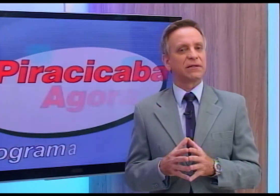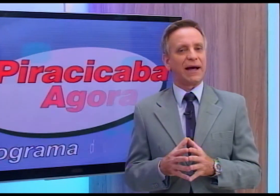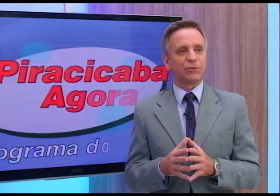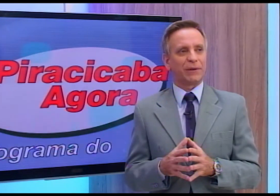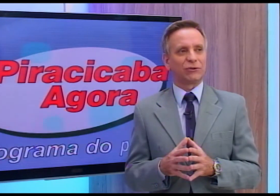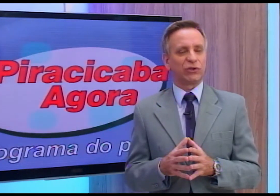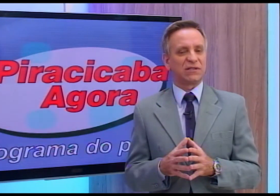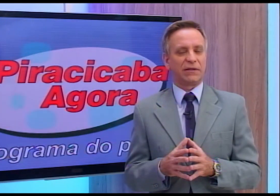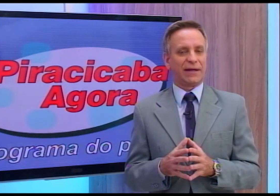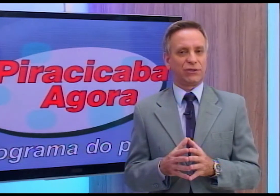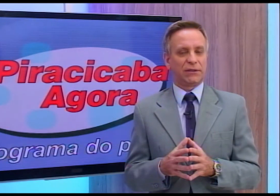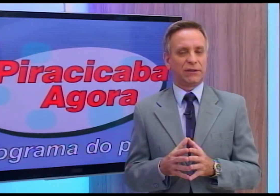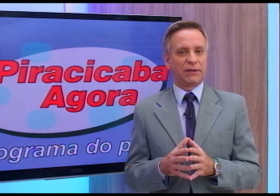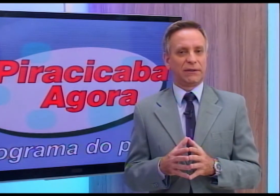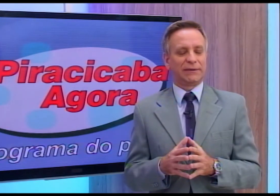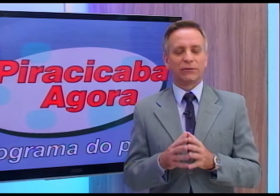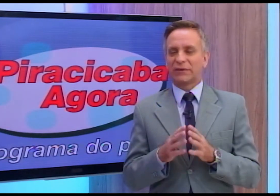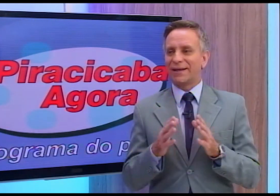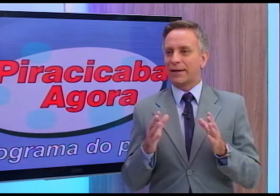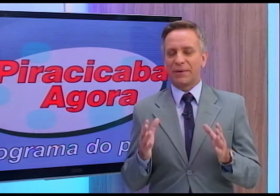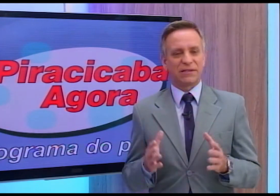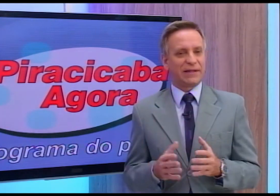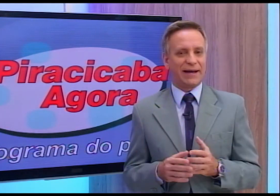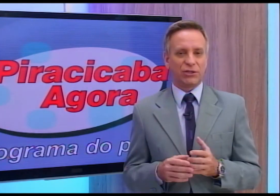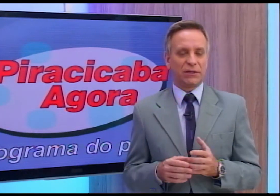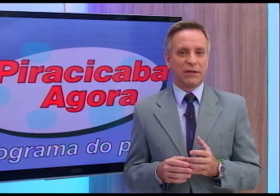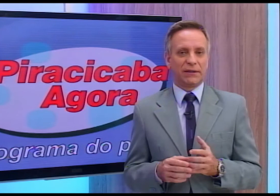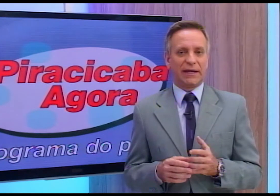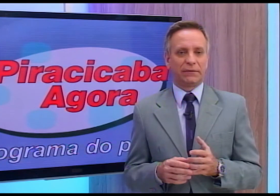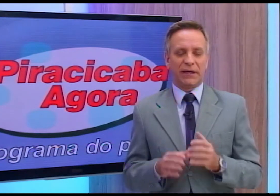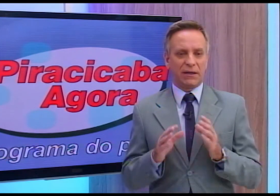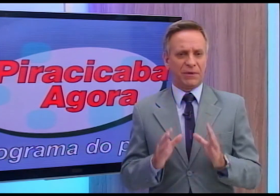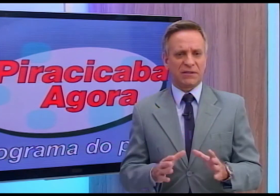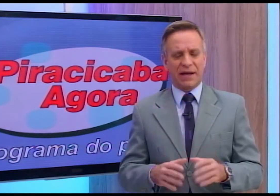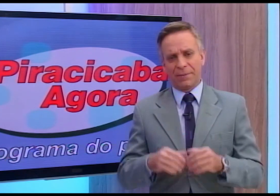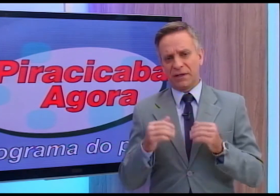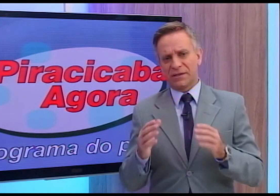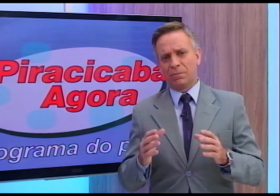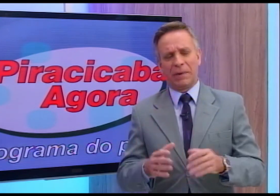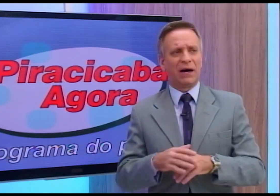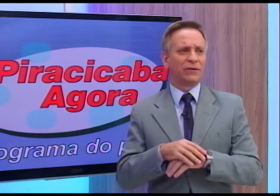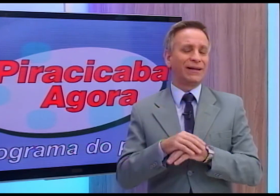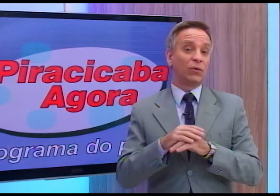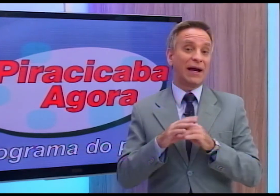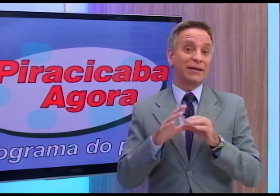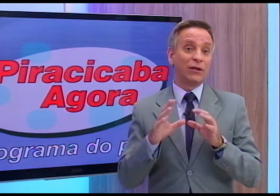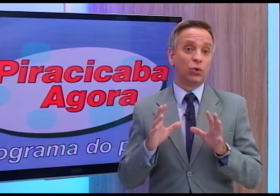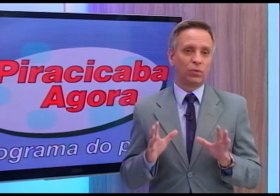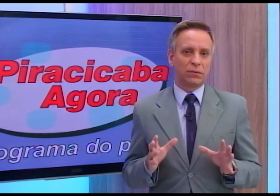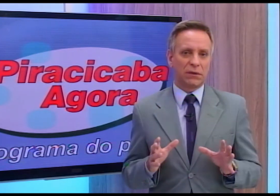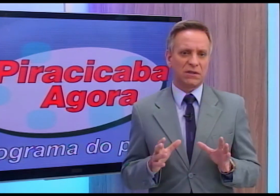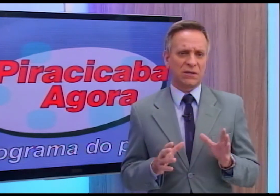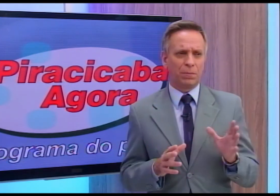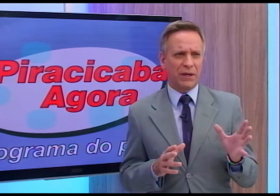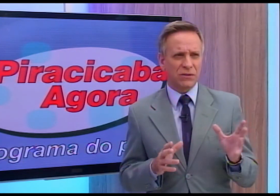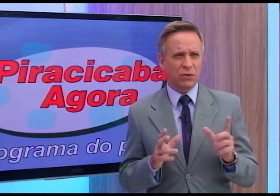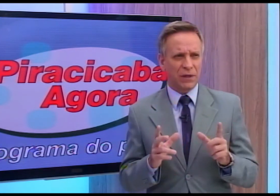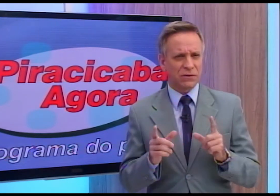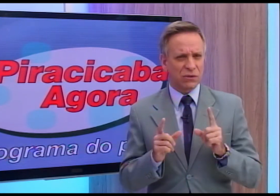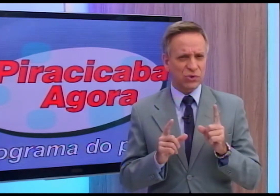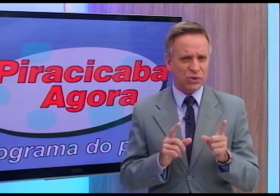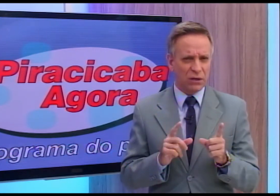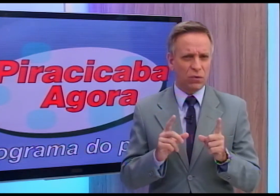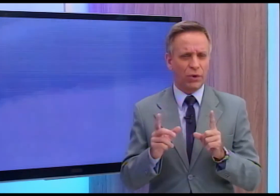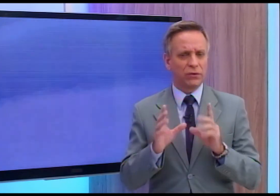são não tem capacidade para todos cidade não tenha capacidade né nem pira em são paulo em lugar nenhum e